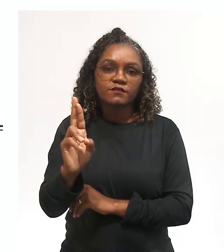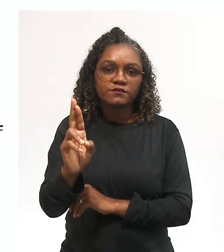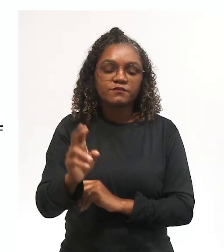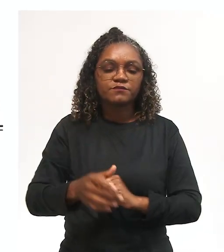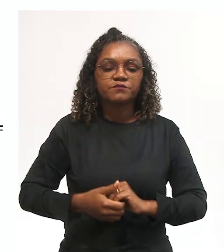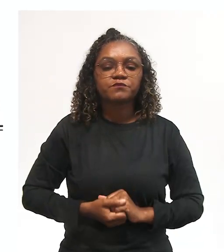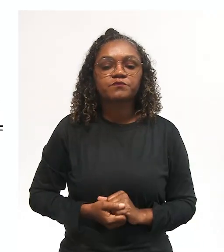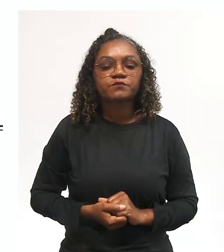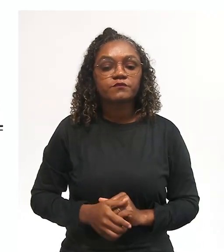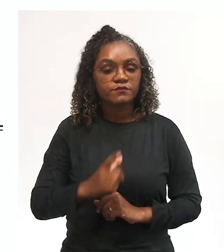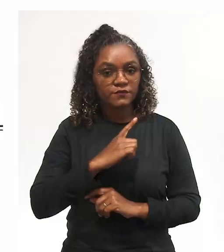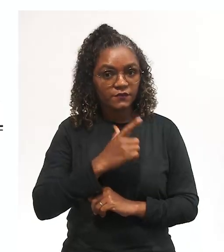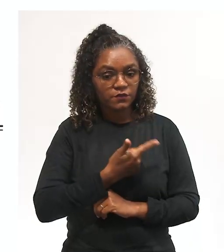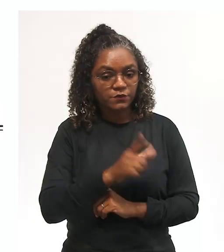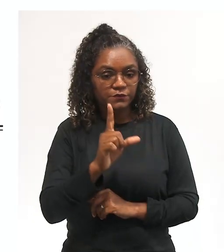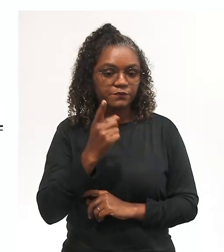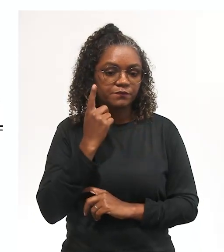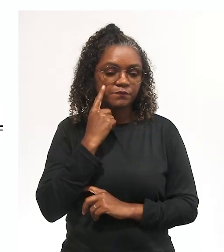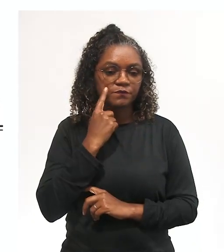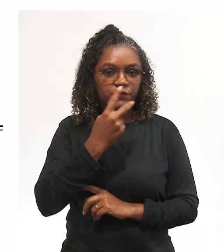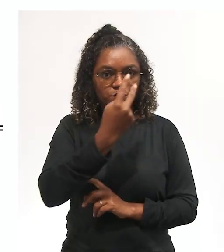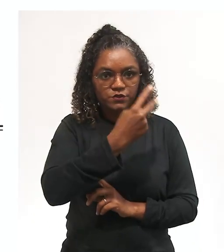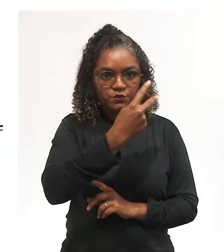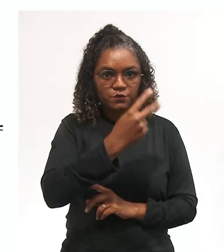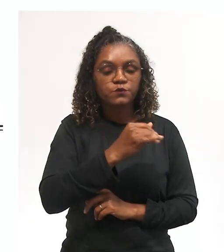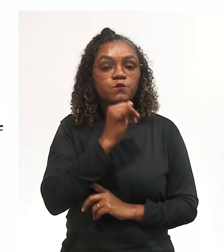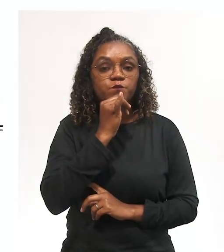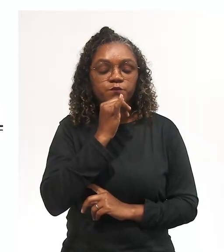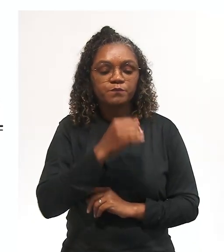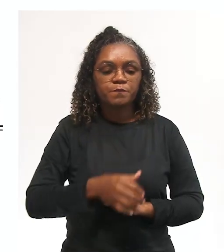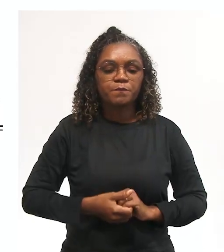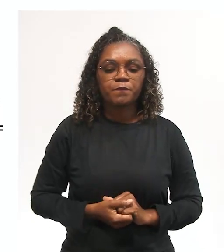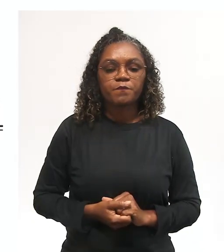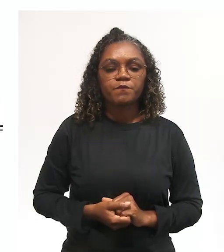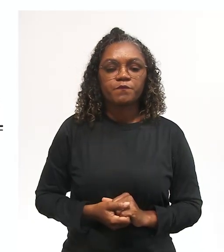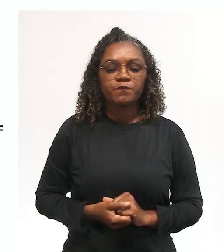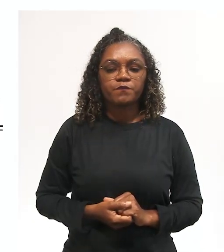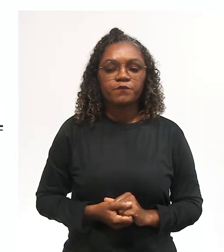Um outro exemplo. Vamos obter o montante de aplicação de